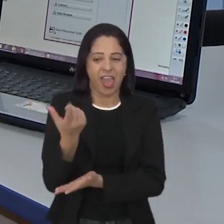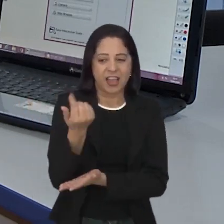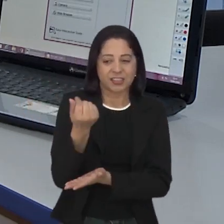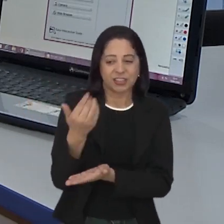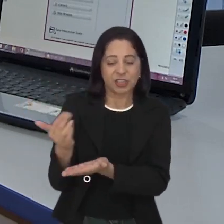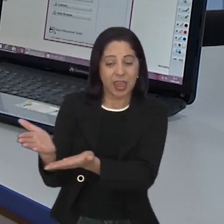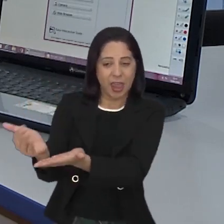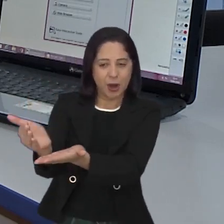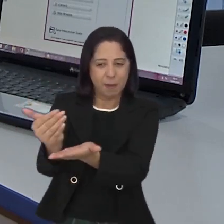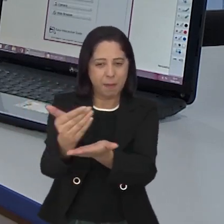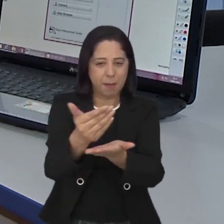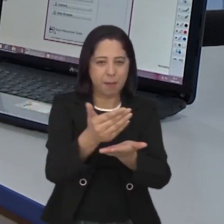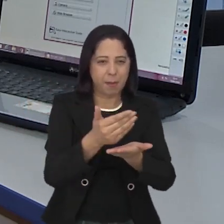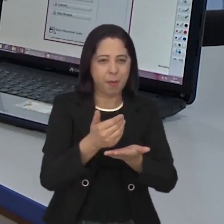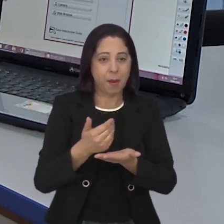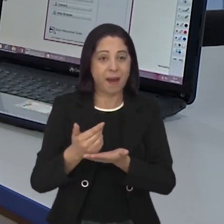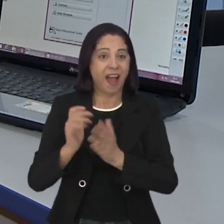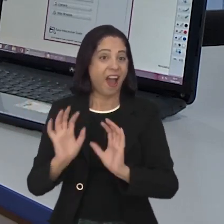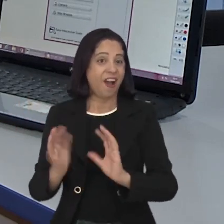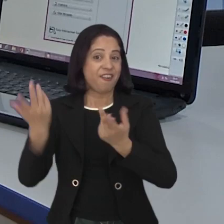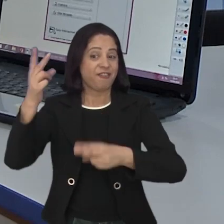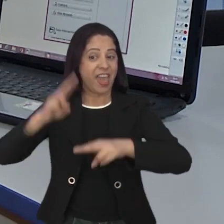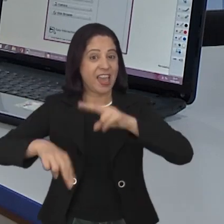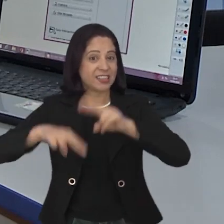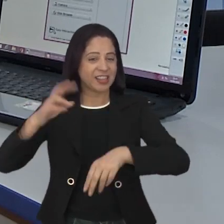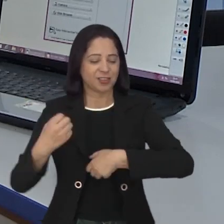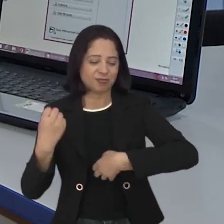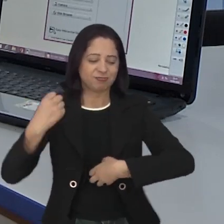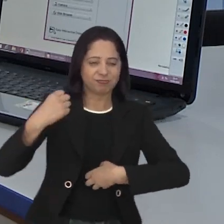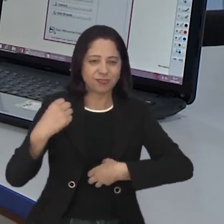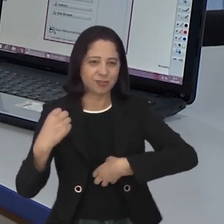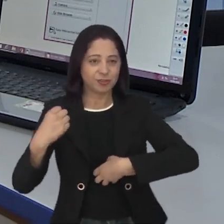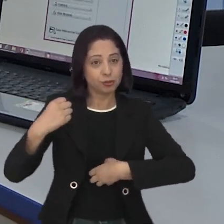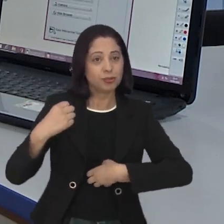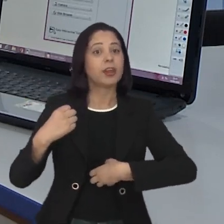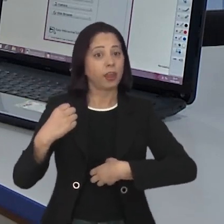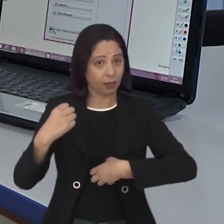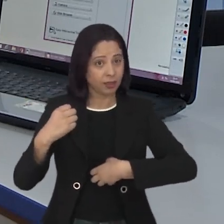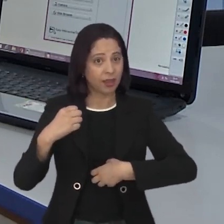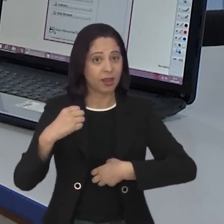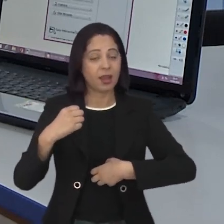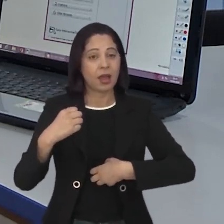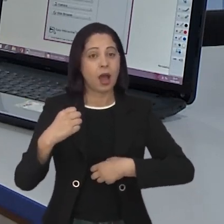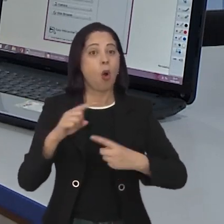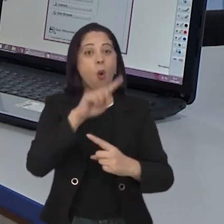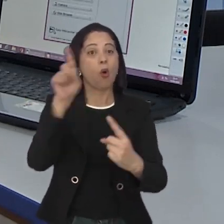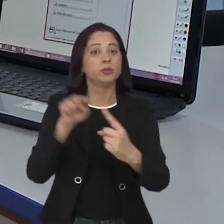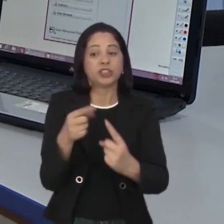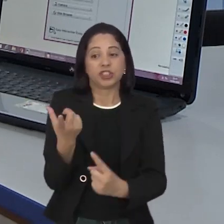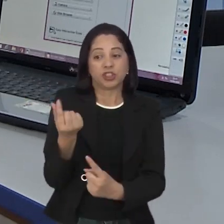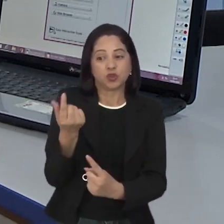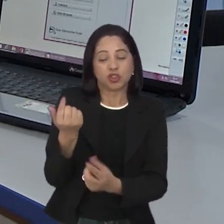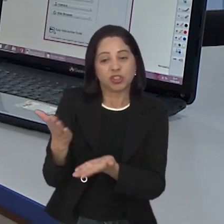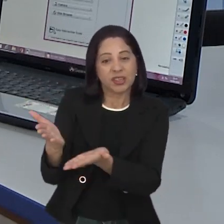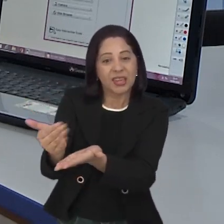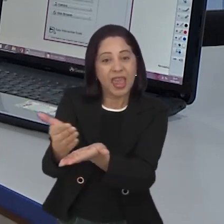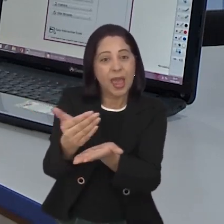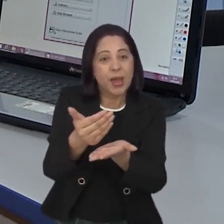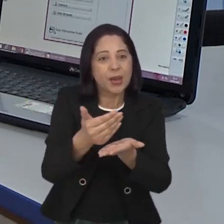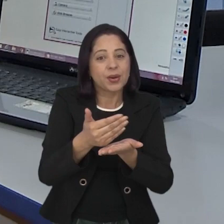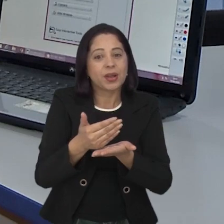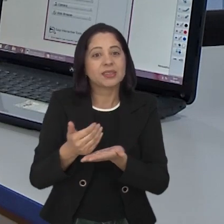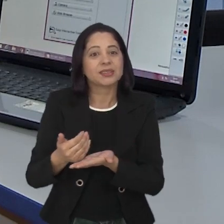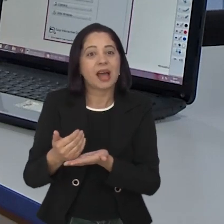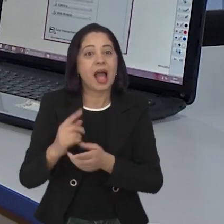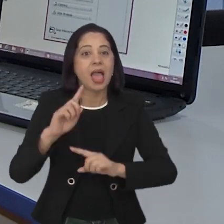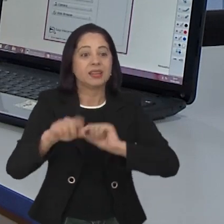quermes vários movimentos festas juninas aqui no nesse espaço que antes de ser Praça fans pena era um espaço de